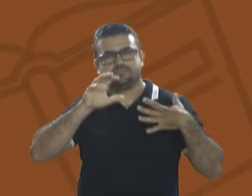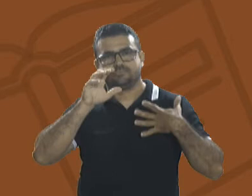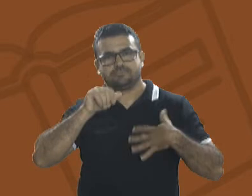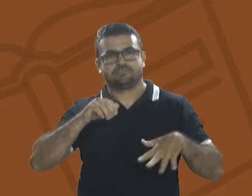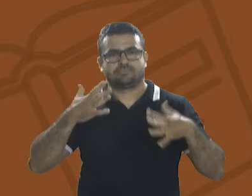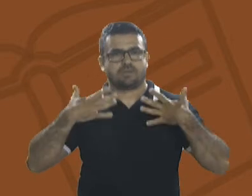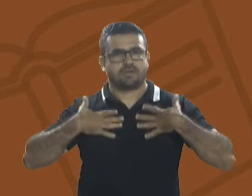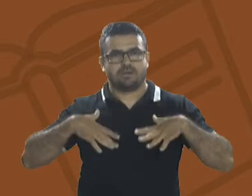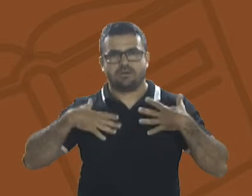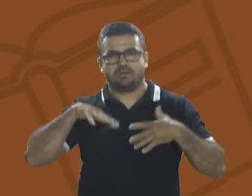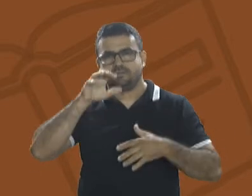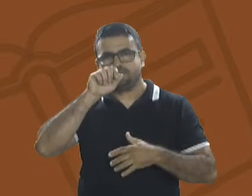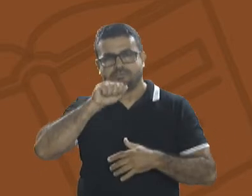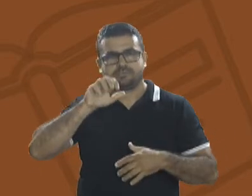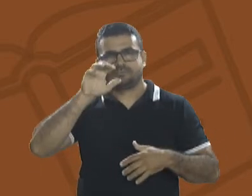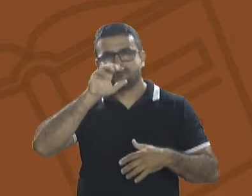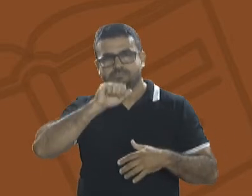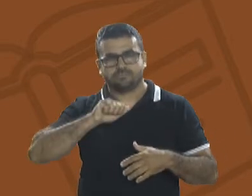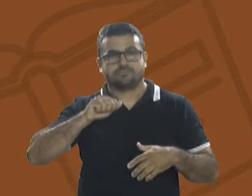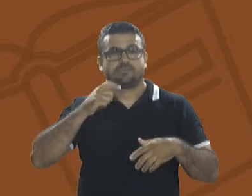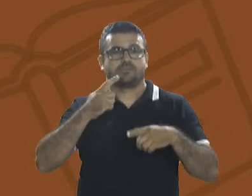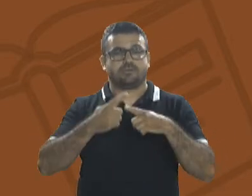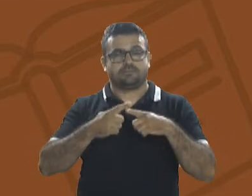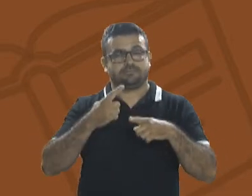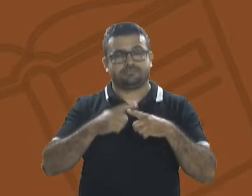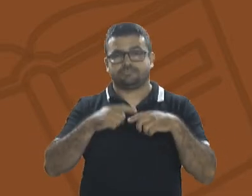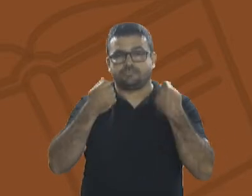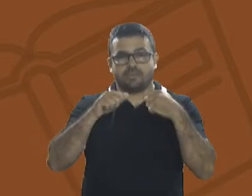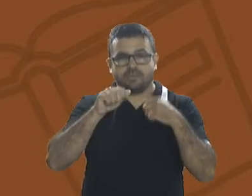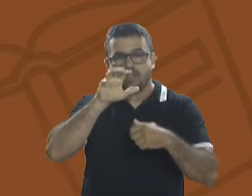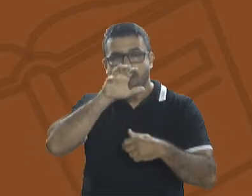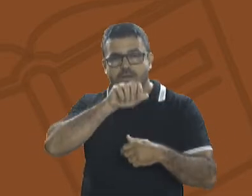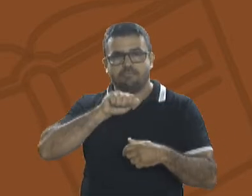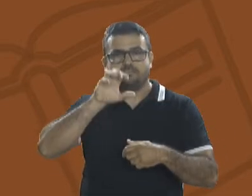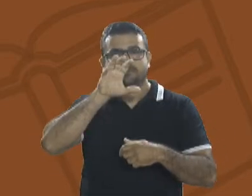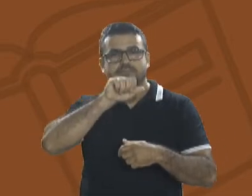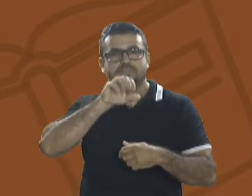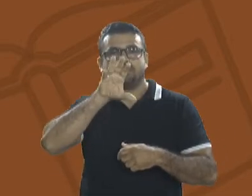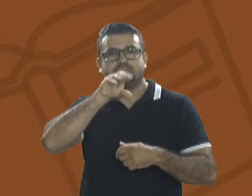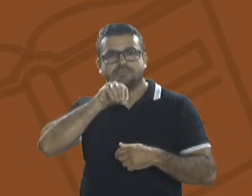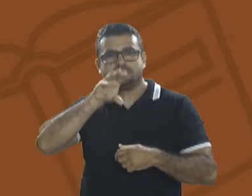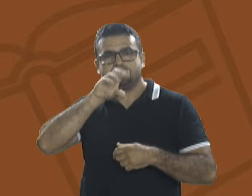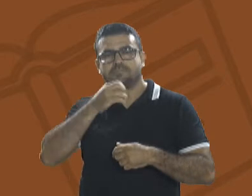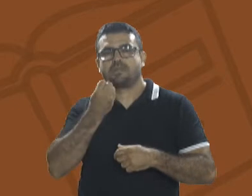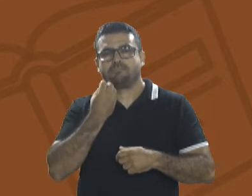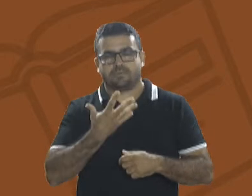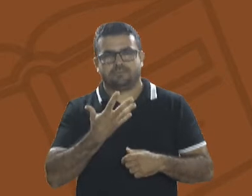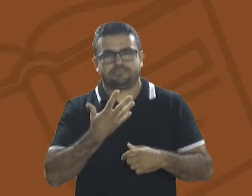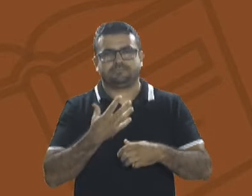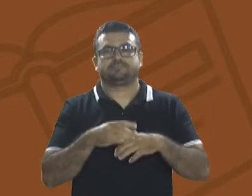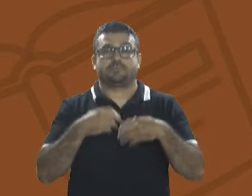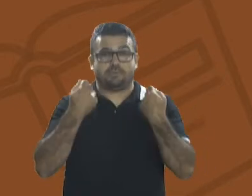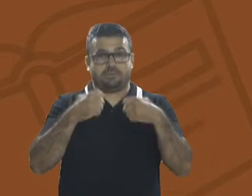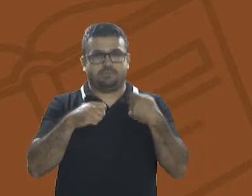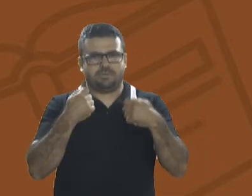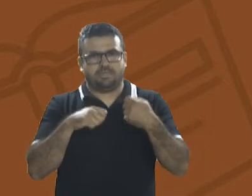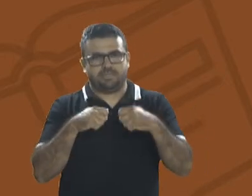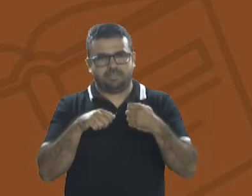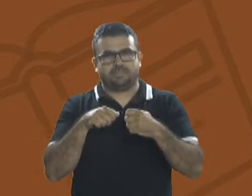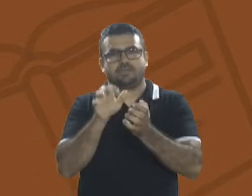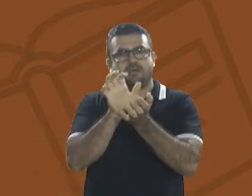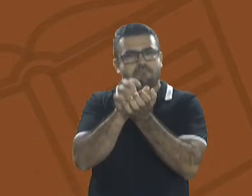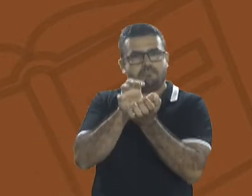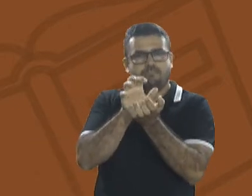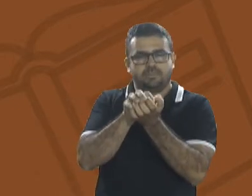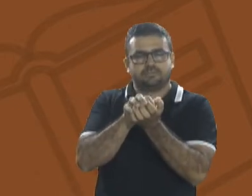aí vai um pedaço maior do alimento e aí vai demorar muito mais para a digestão acontecer. Então a gente precisa mastigar bem